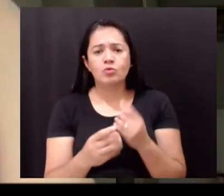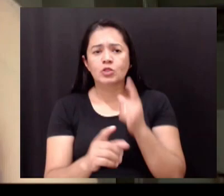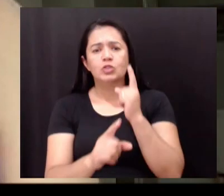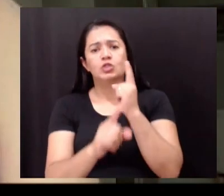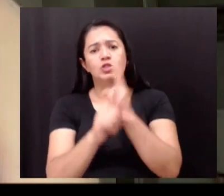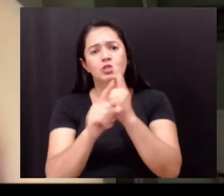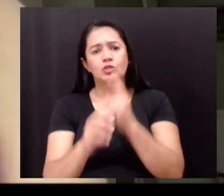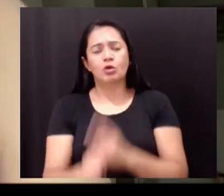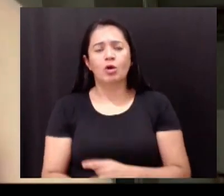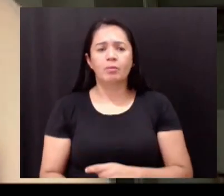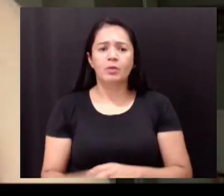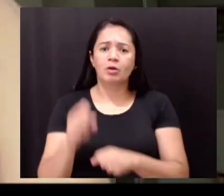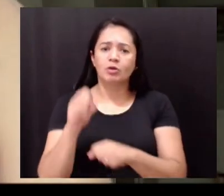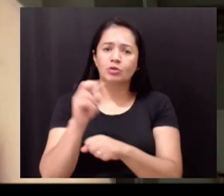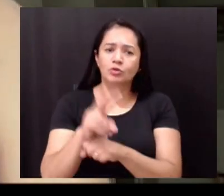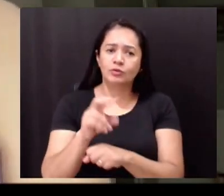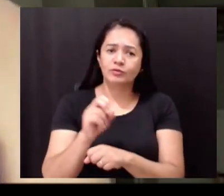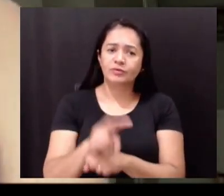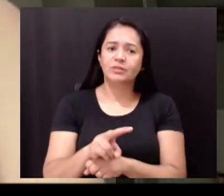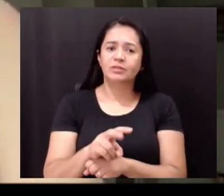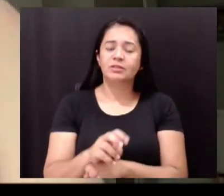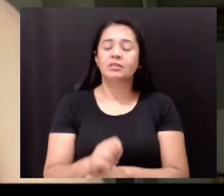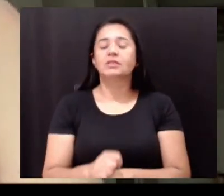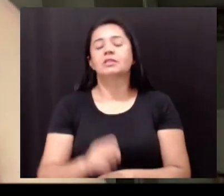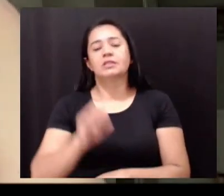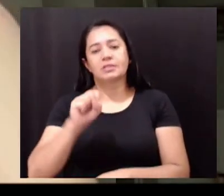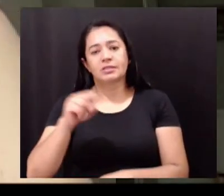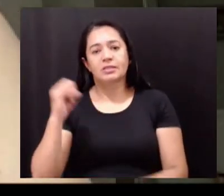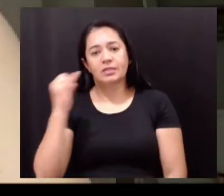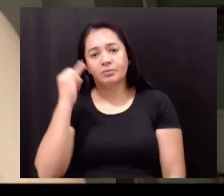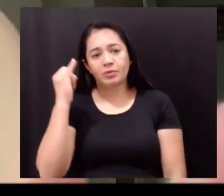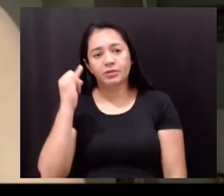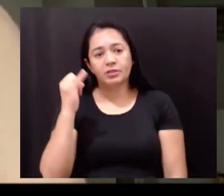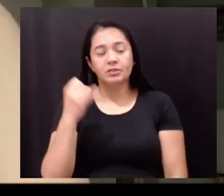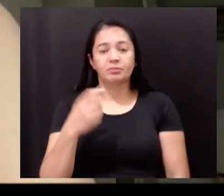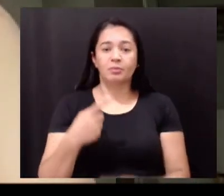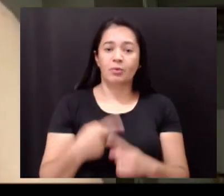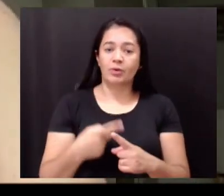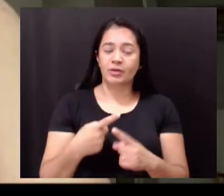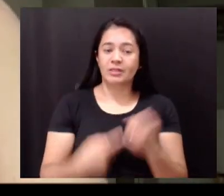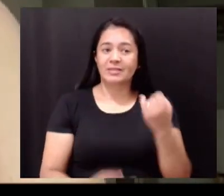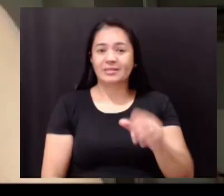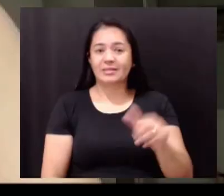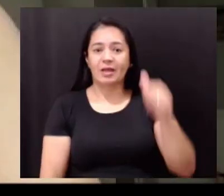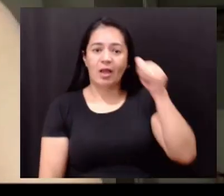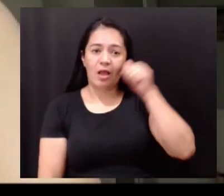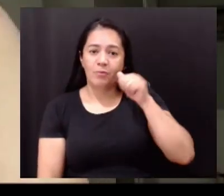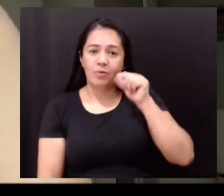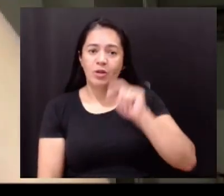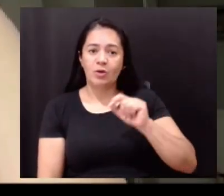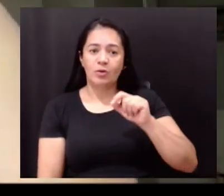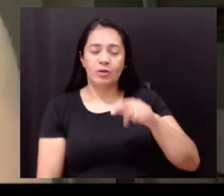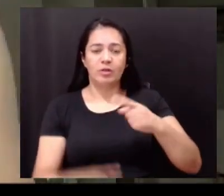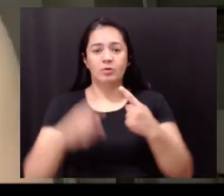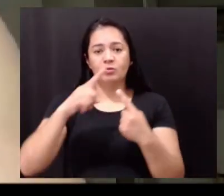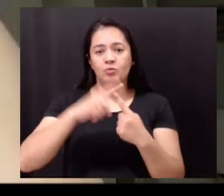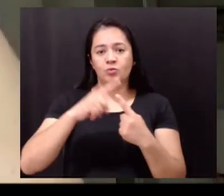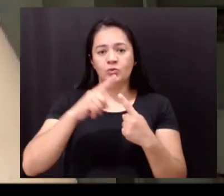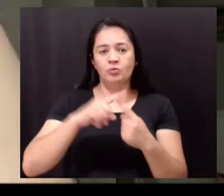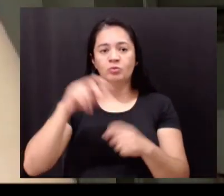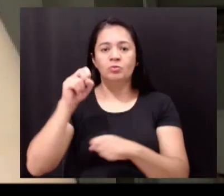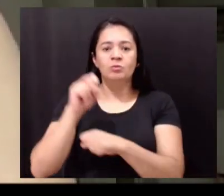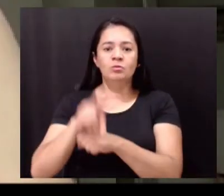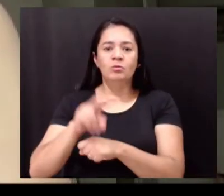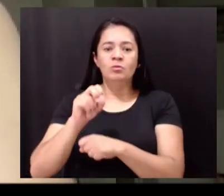da doença. Mas é importante, porque se a mulher tem, por exemplo, um subtipo do vírus HPV que poderia gerar